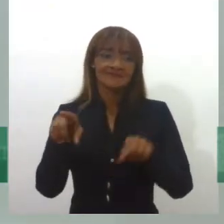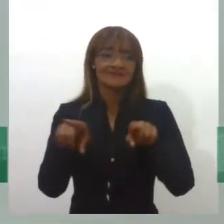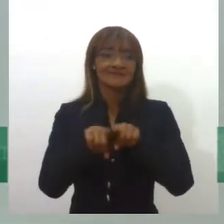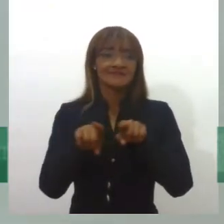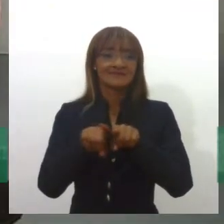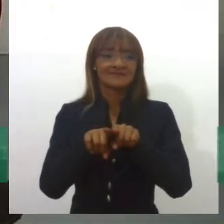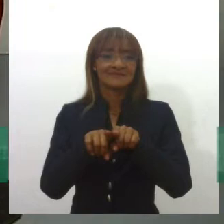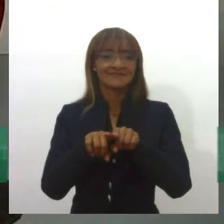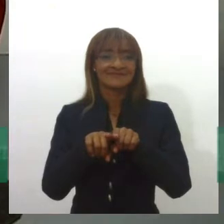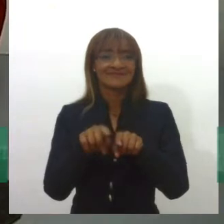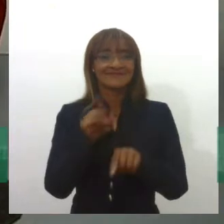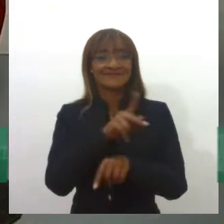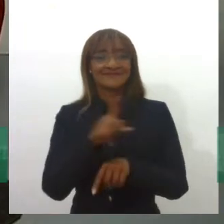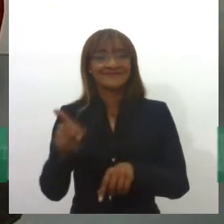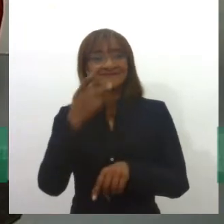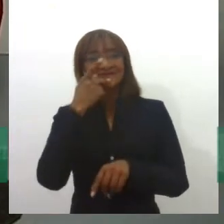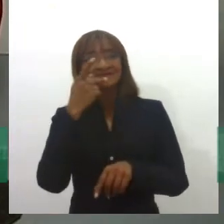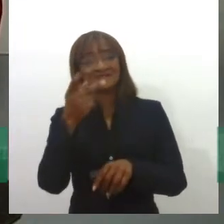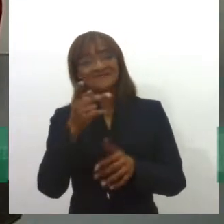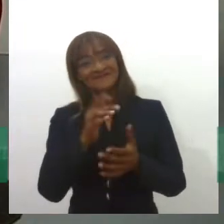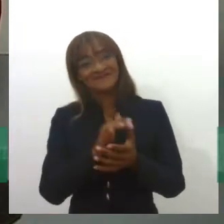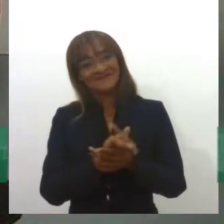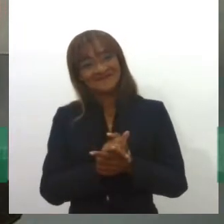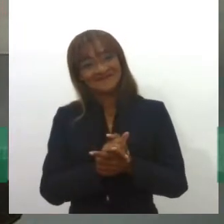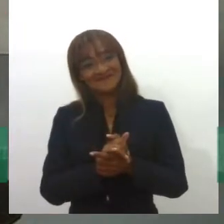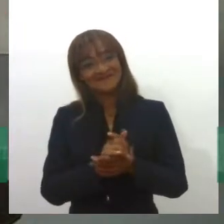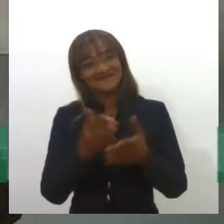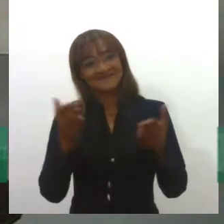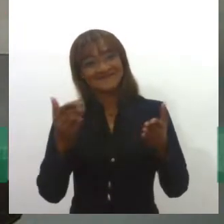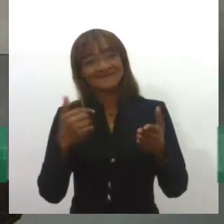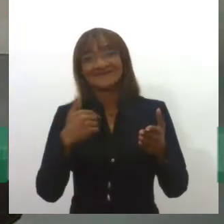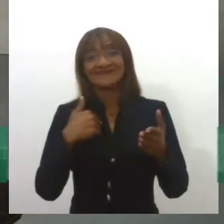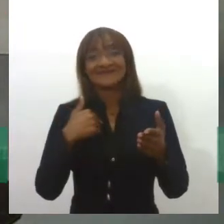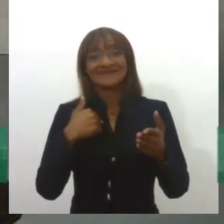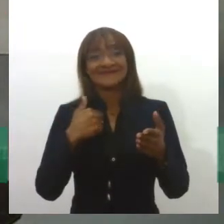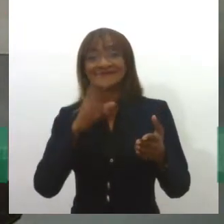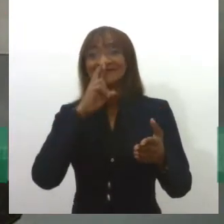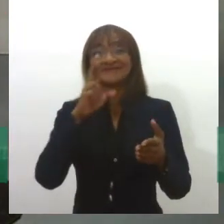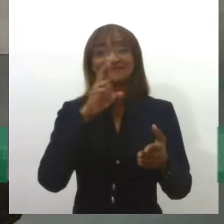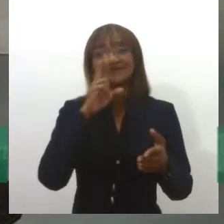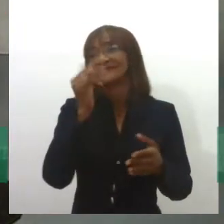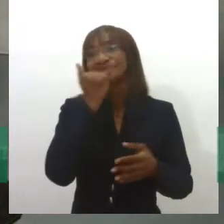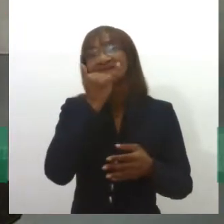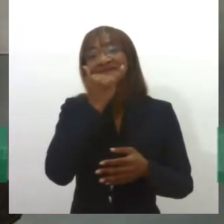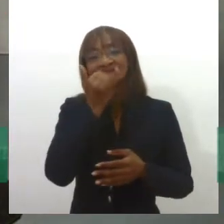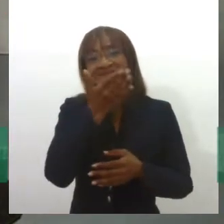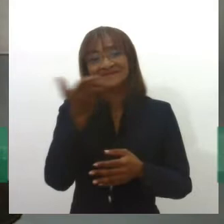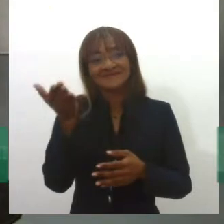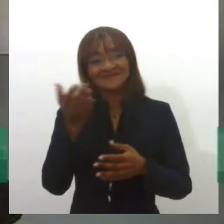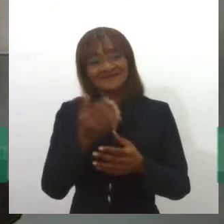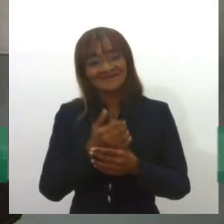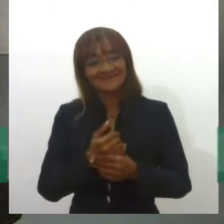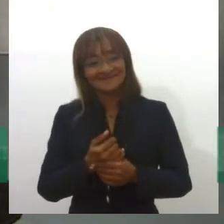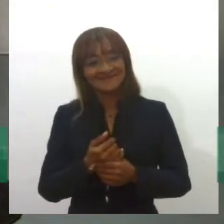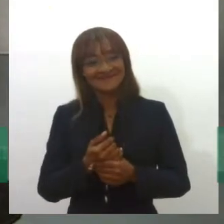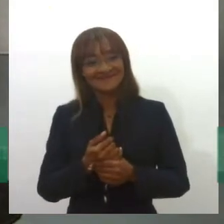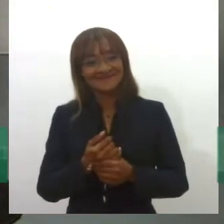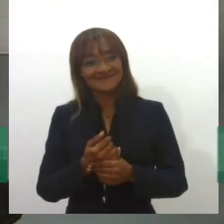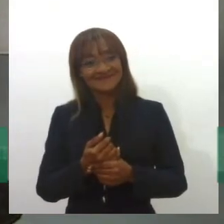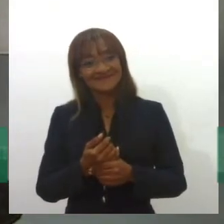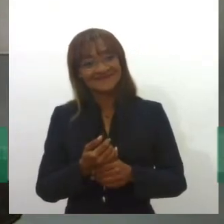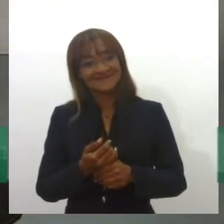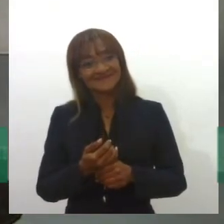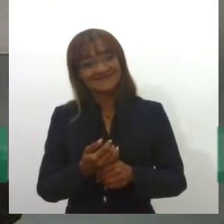vou passar para ele agora. Acabei me equivocando e... Não tem problema, senador. O